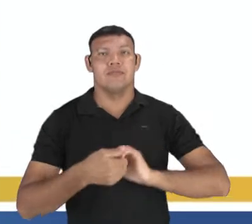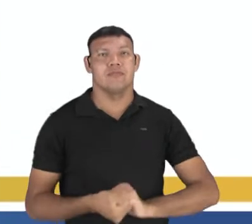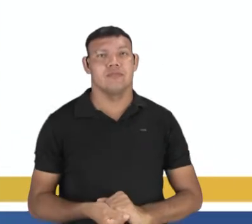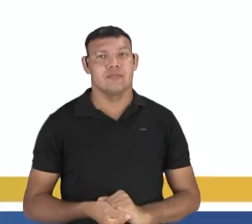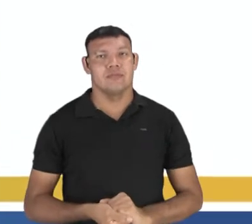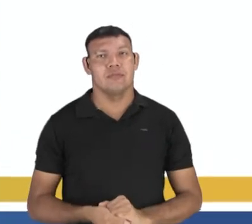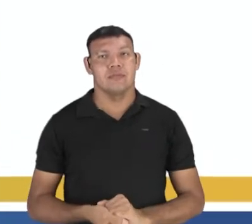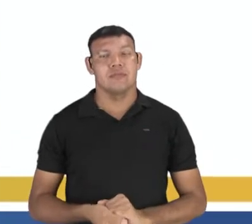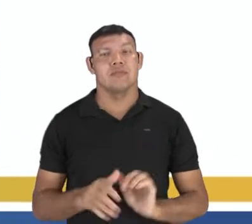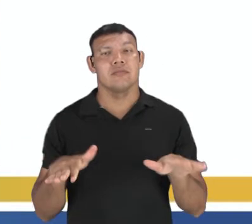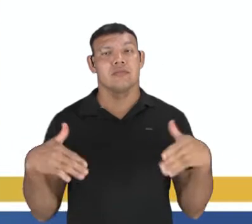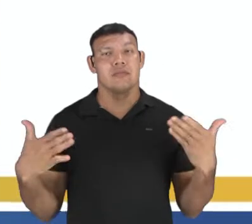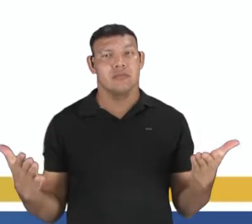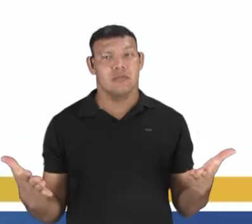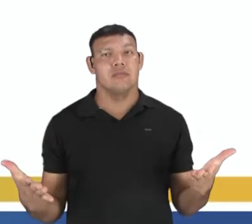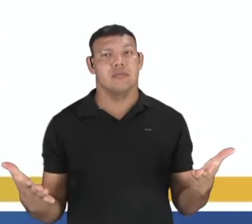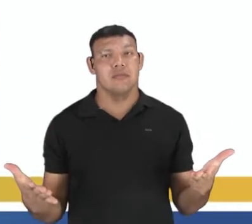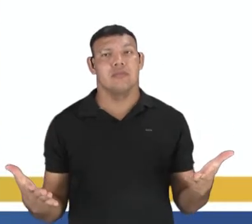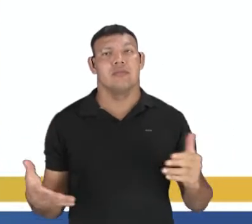Então,